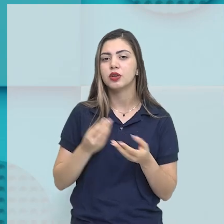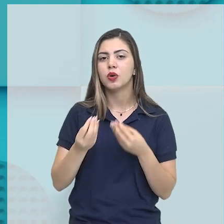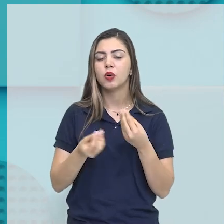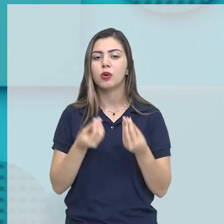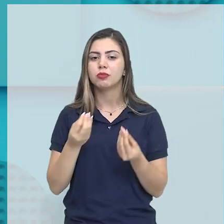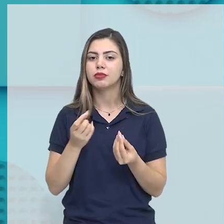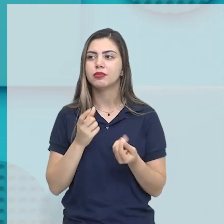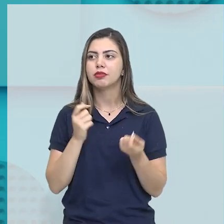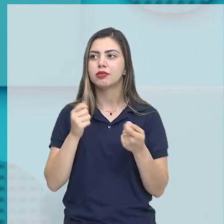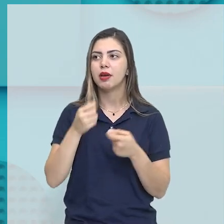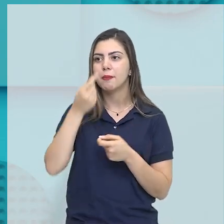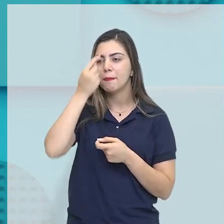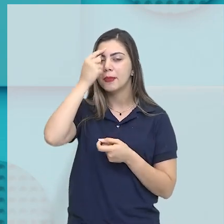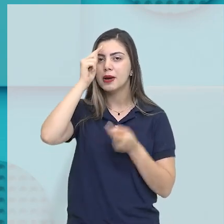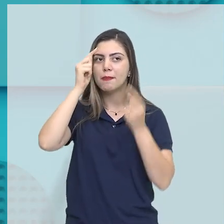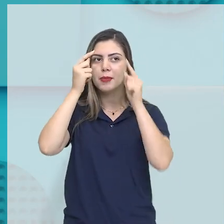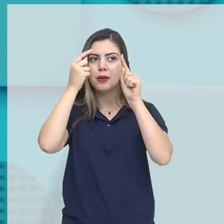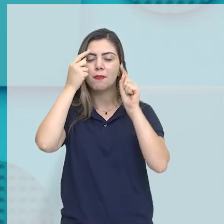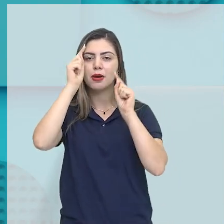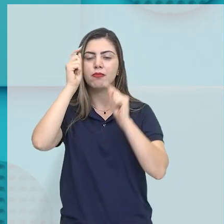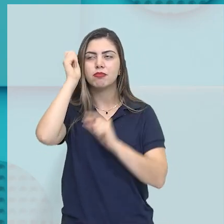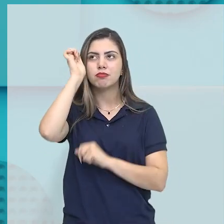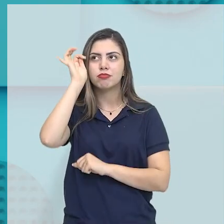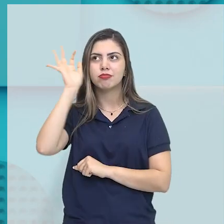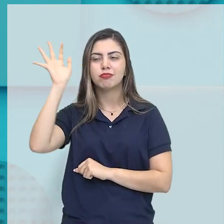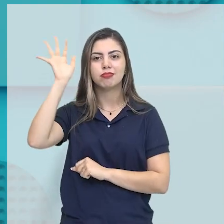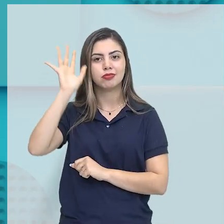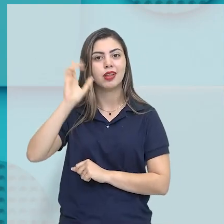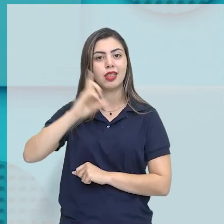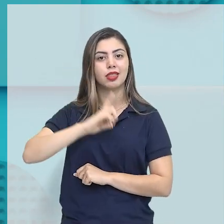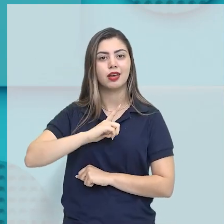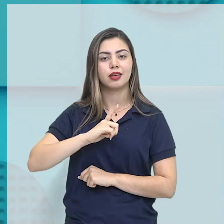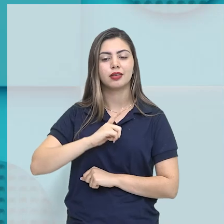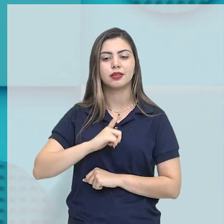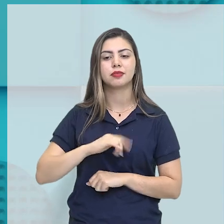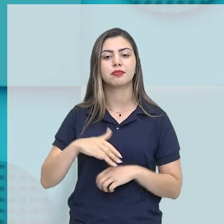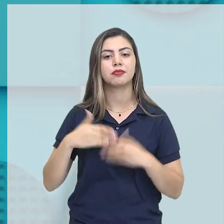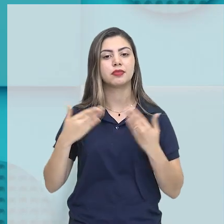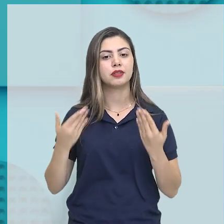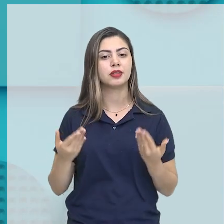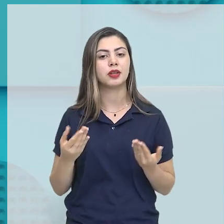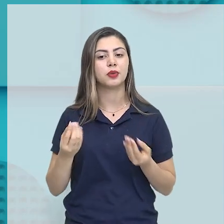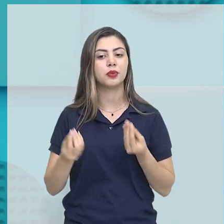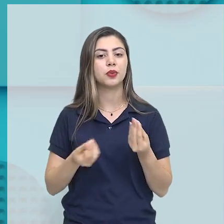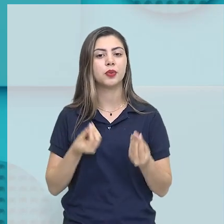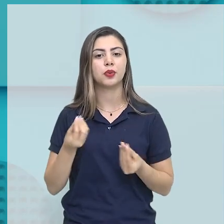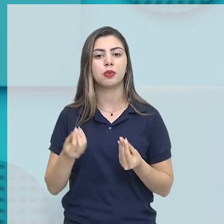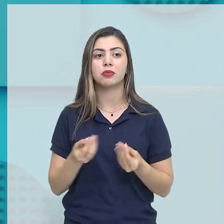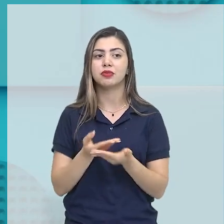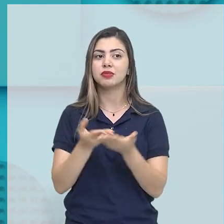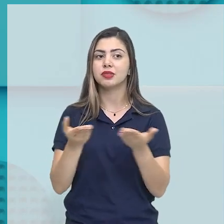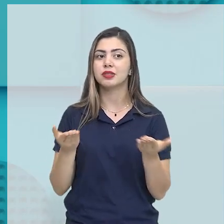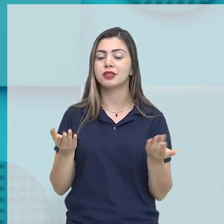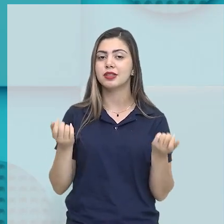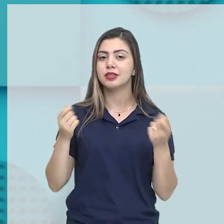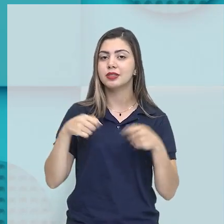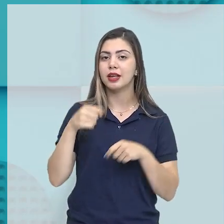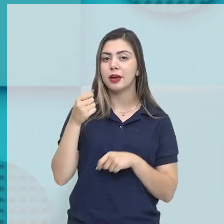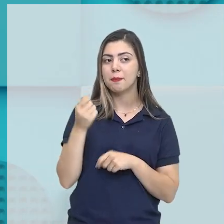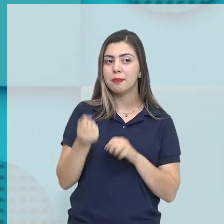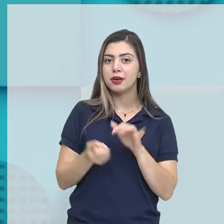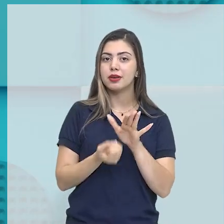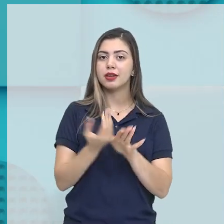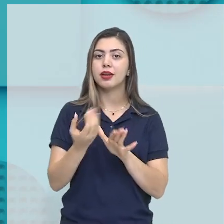têm muita criatividade, né? Muita imaginação, então é possível, né, você